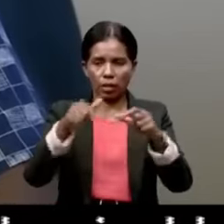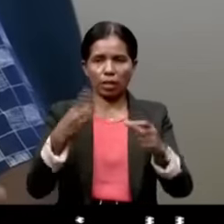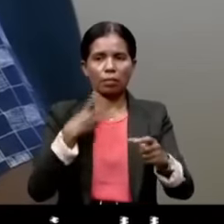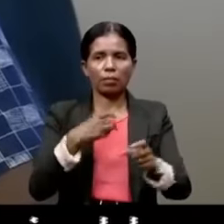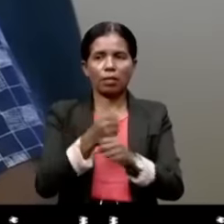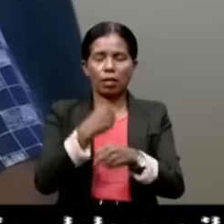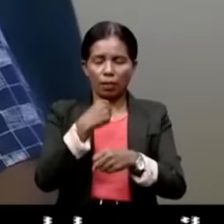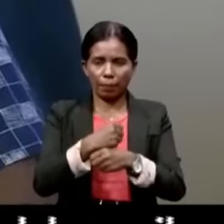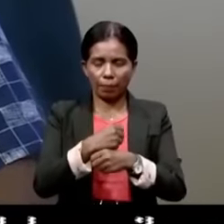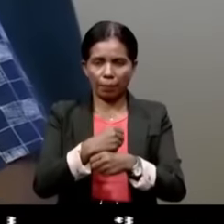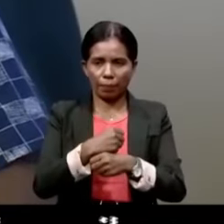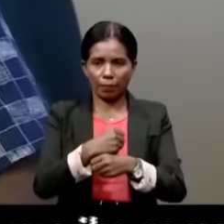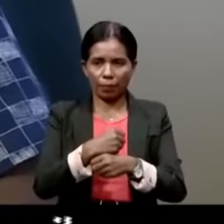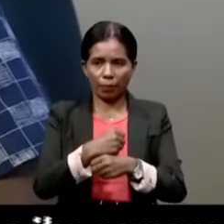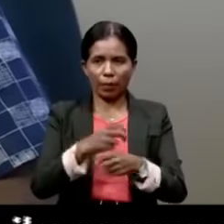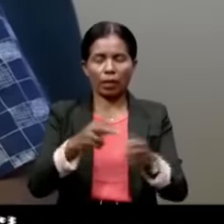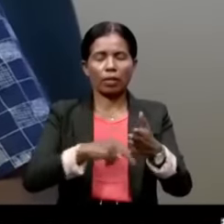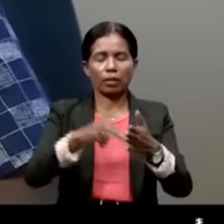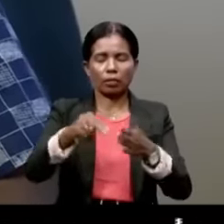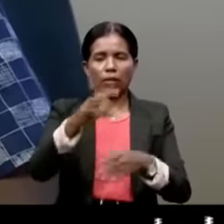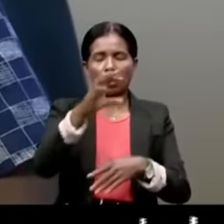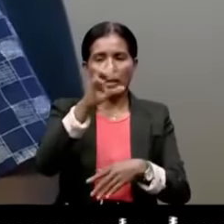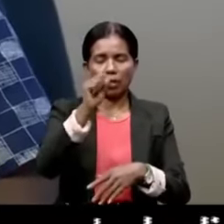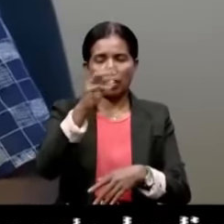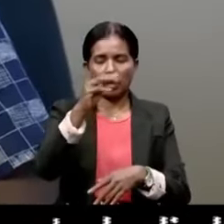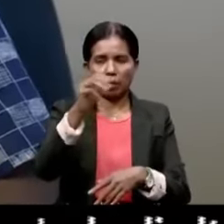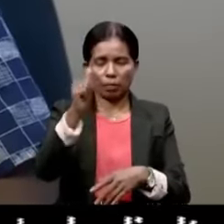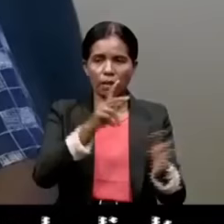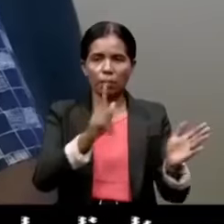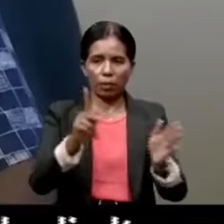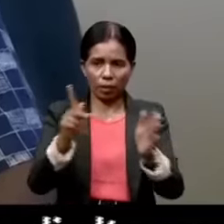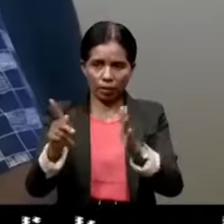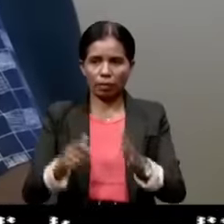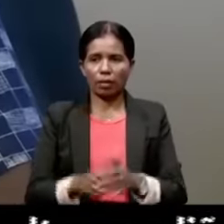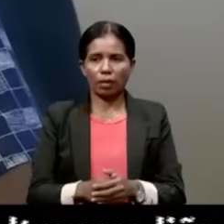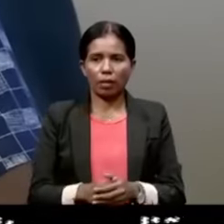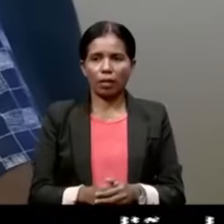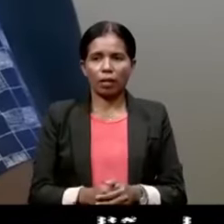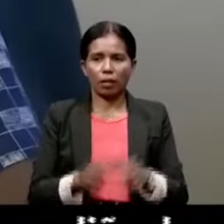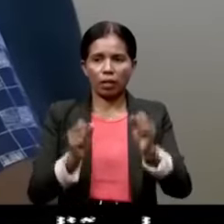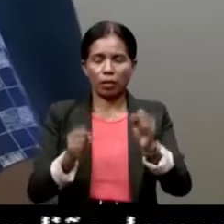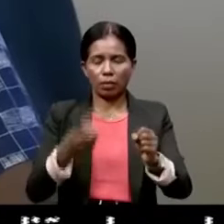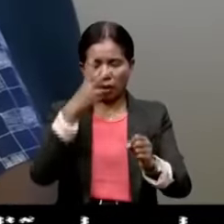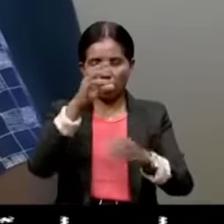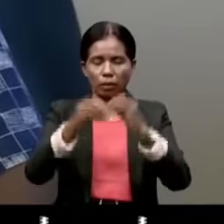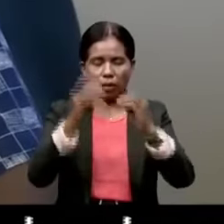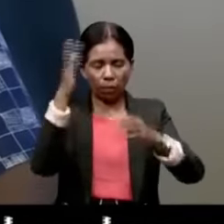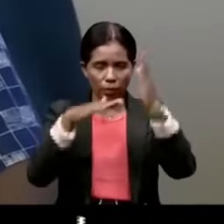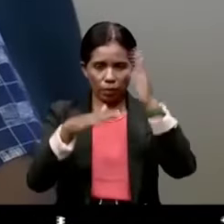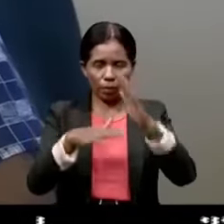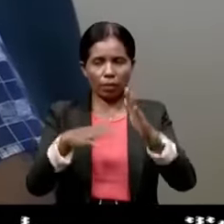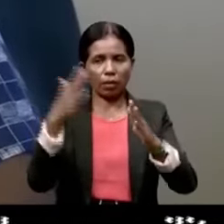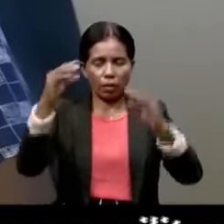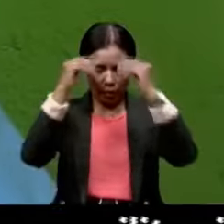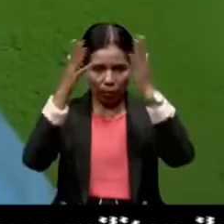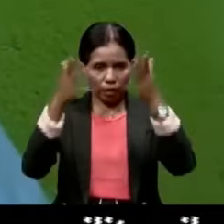mi emba. E nível ensino secundário técnico, ne plano. Para tu ne, soluciona te problema de beo, mestre